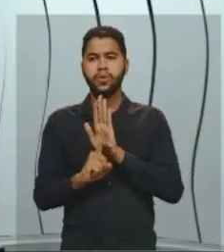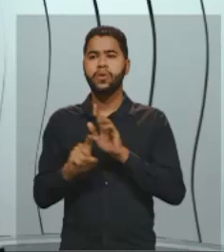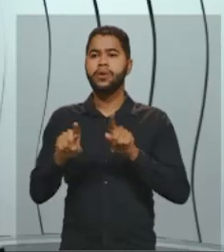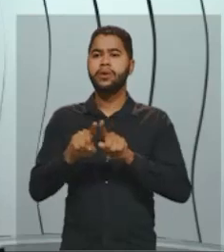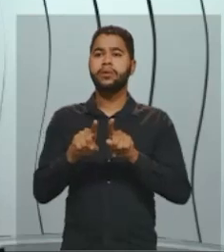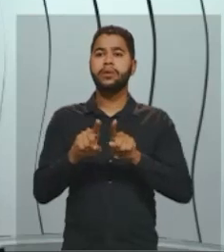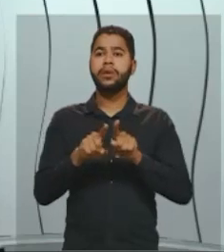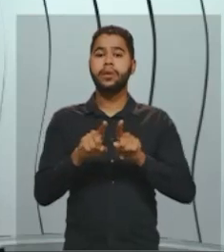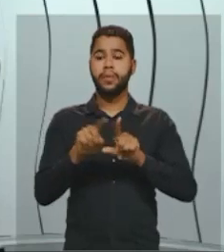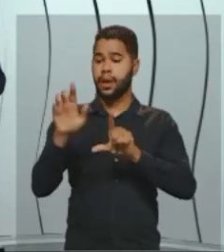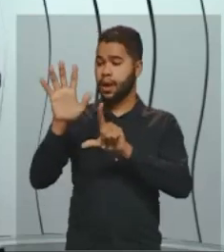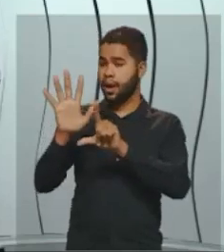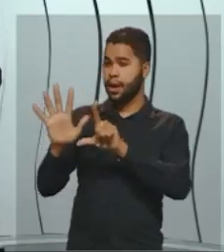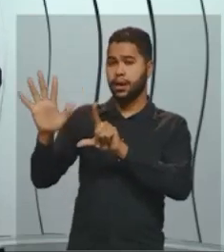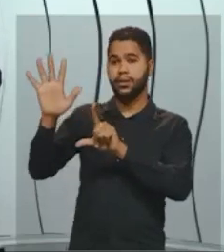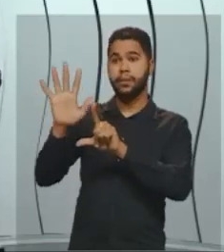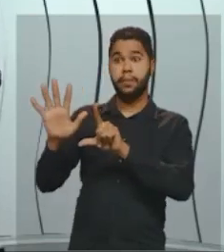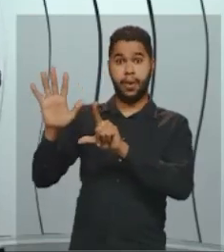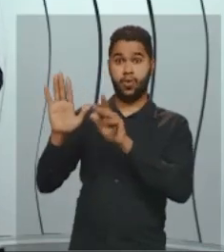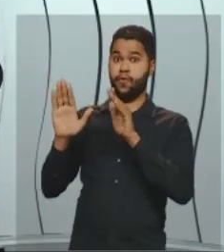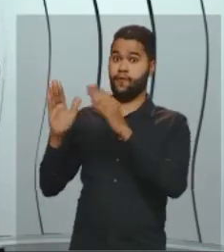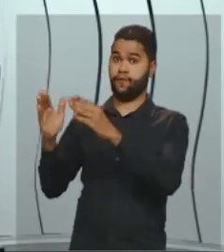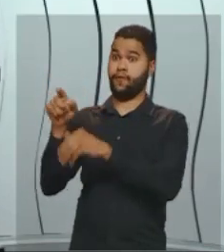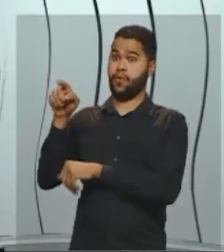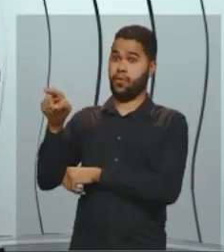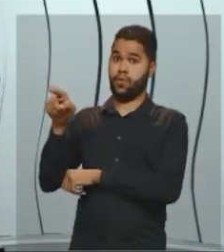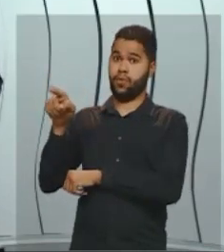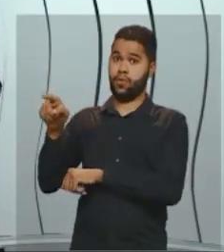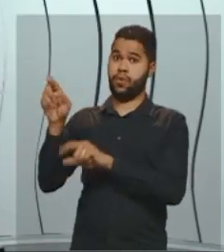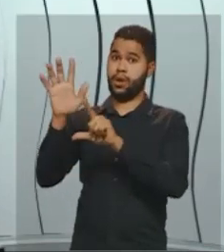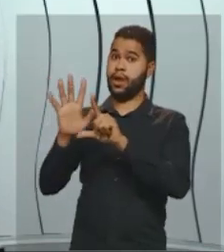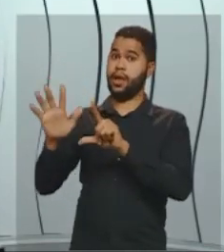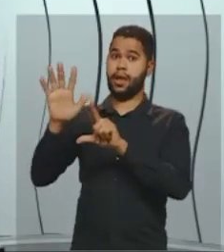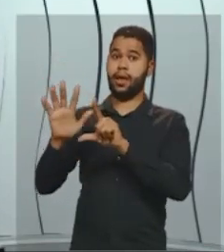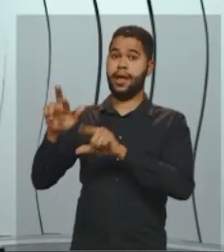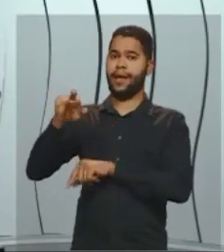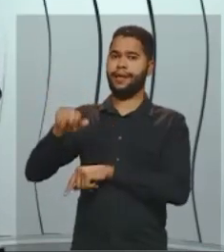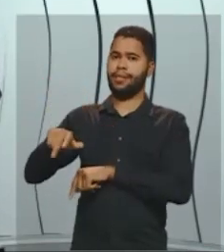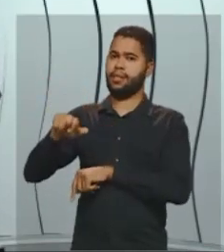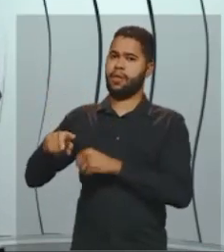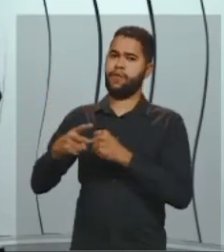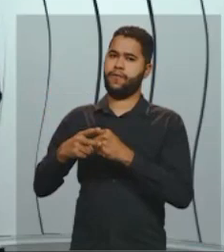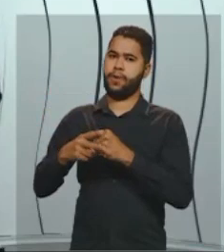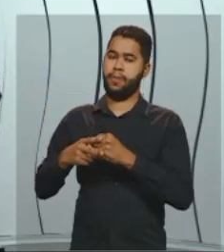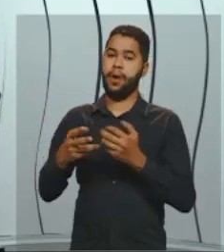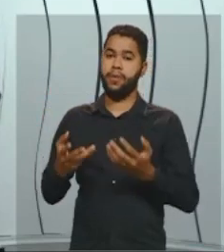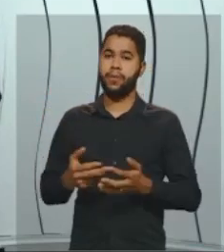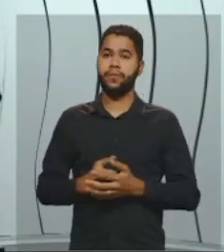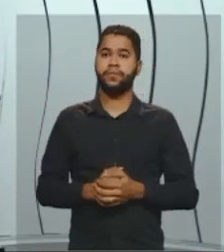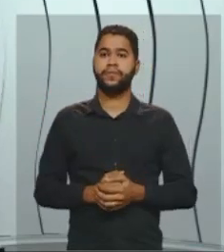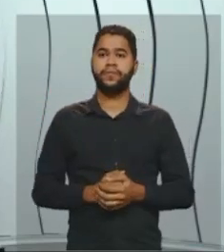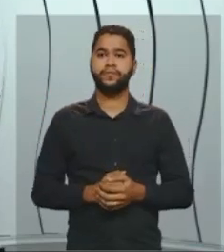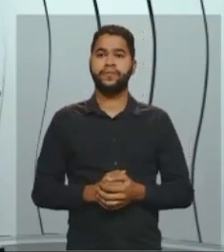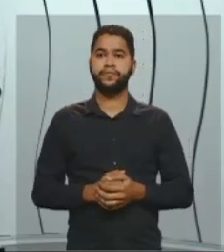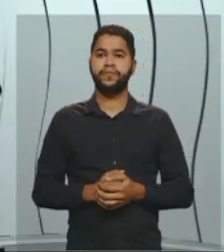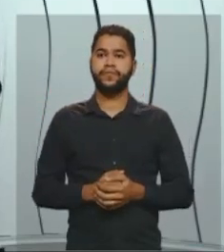imagem como sendo, porque o foco aqui é a imagem, é a informação não verbal. It was actually